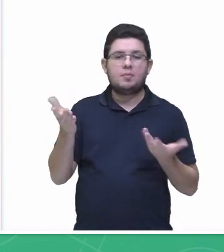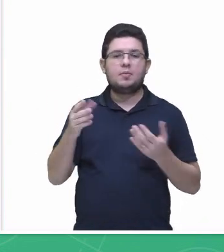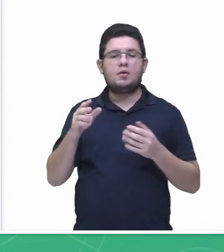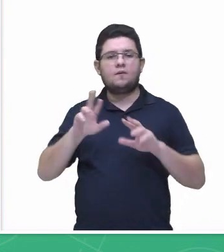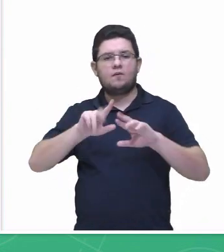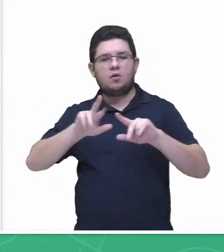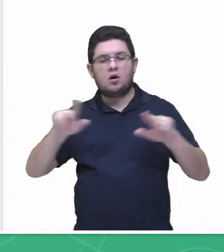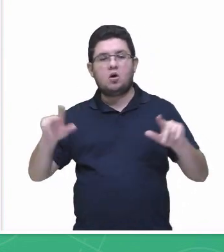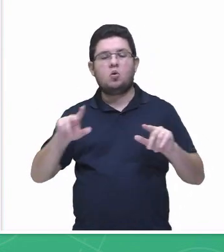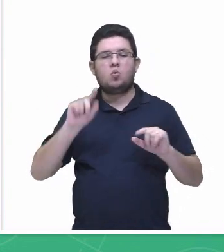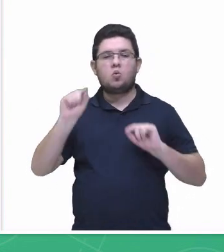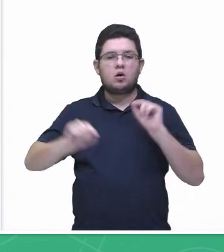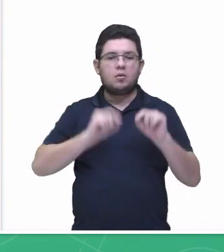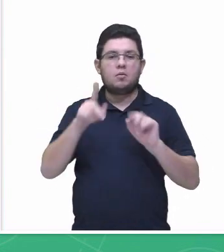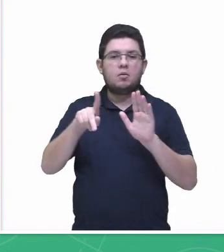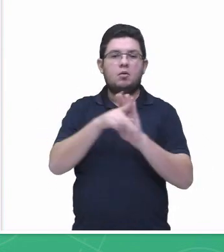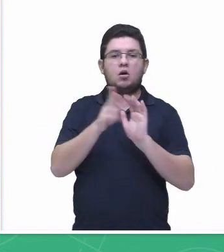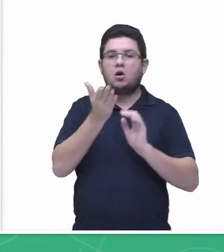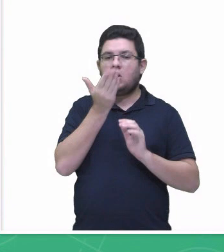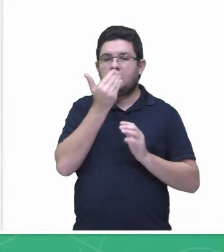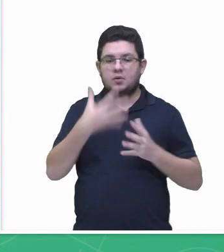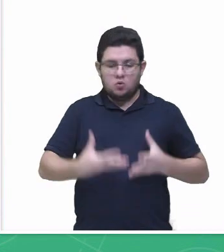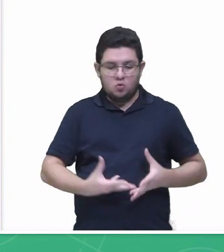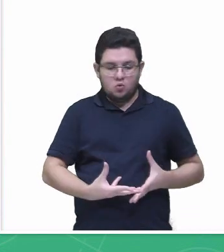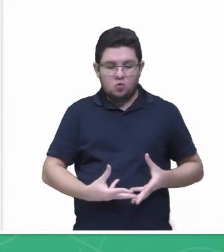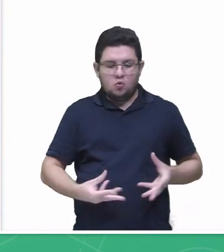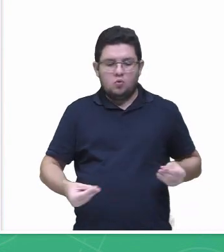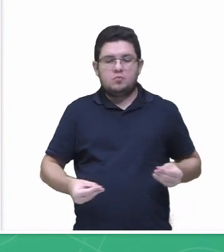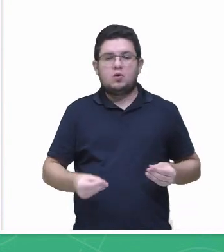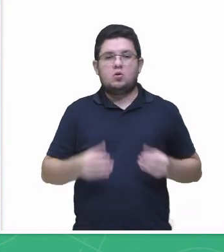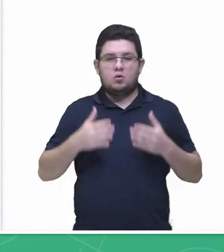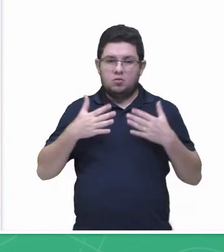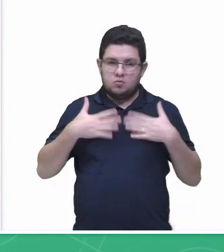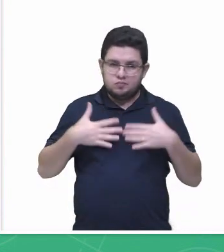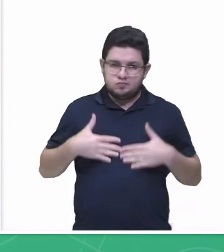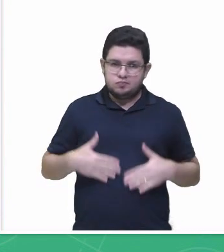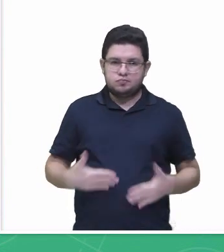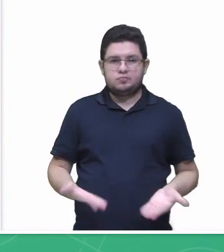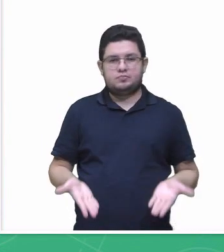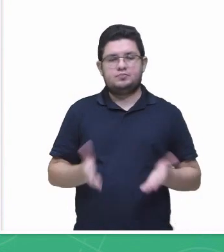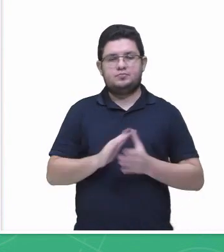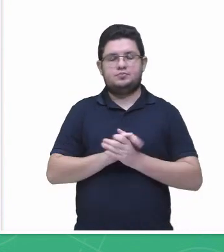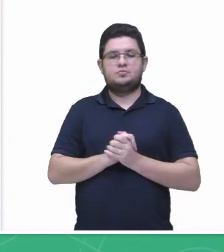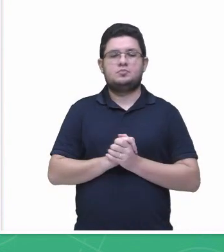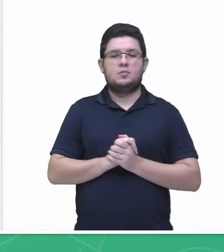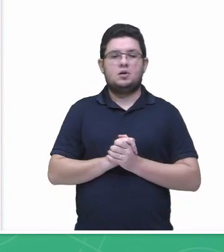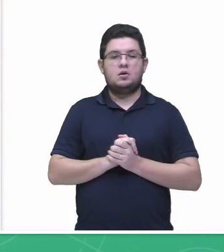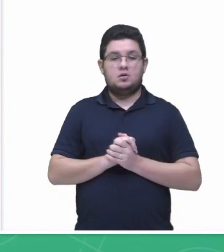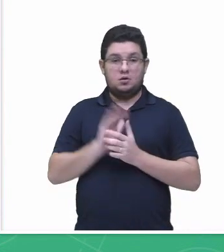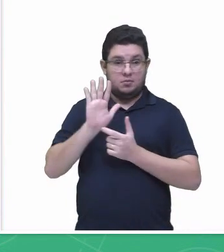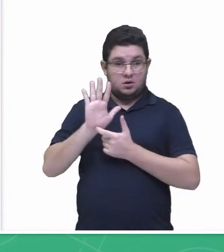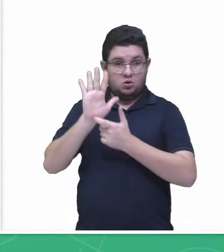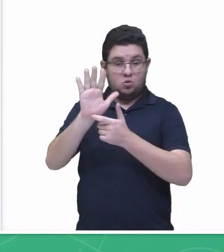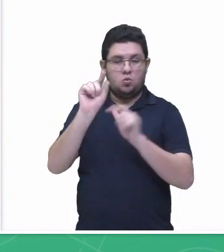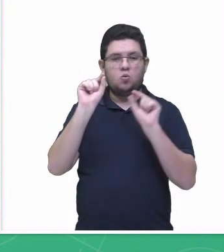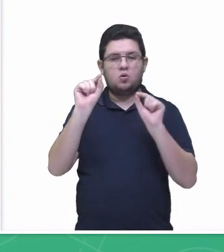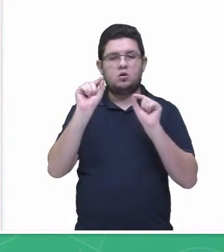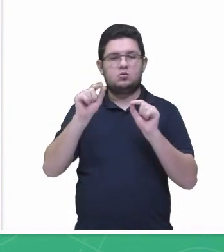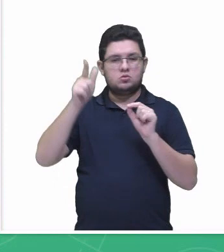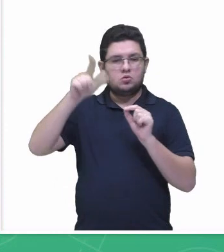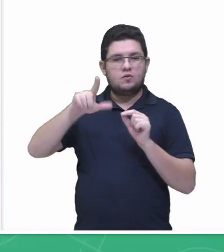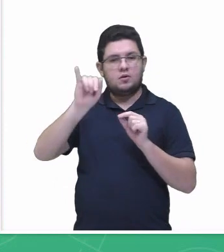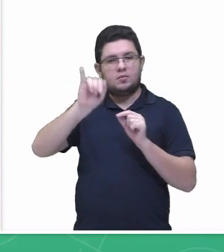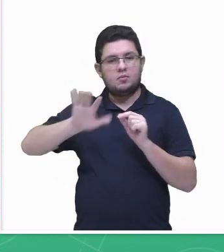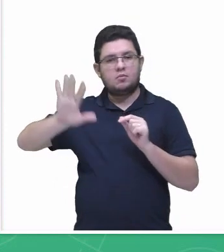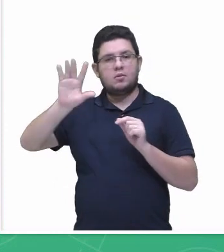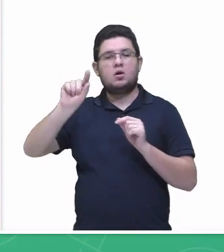nutrientes, tudo aquilo que a gente obteve lá no nosso alimento, na nossa alimentação, sejam aproveitados pelo organismo. Tá? Então, a gente